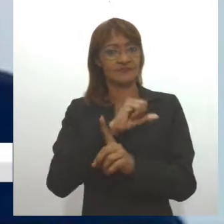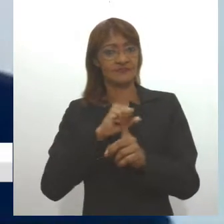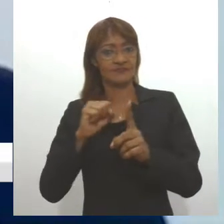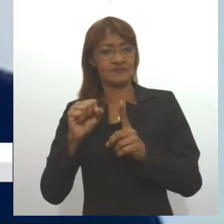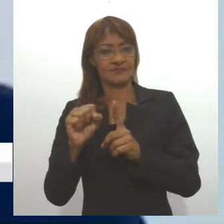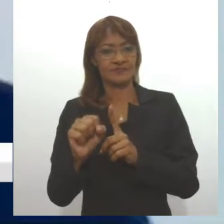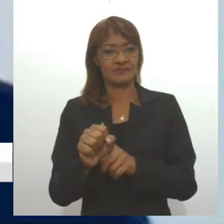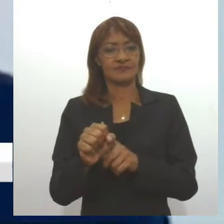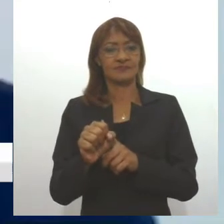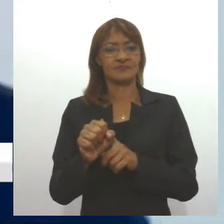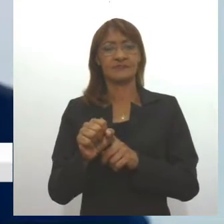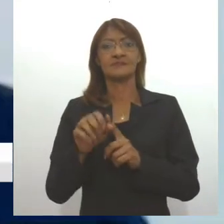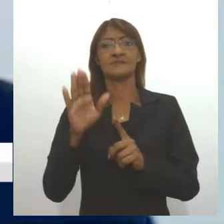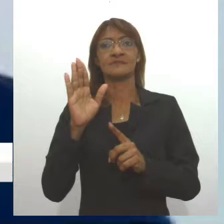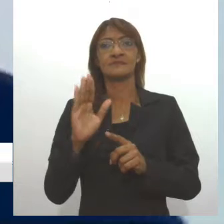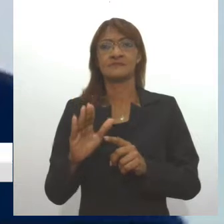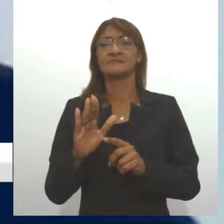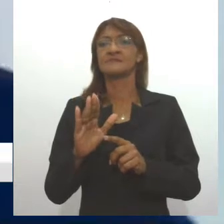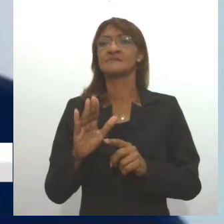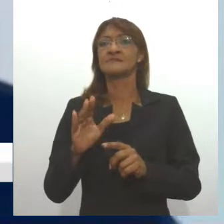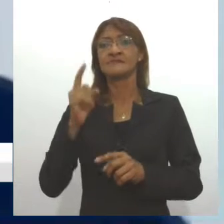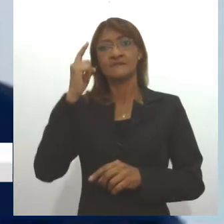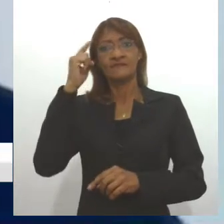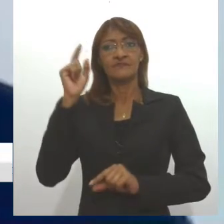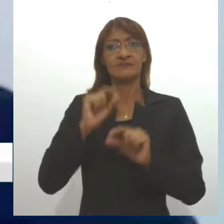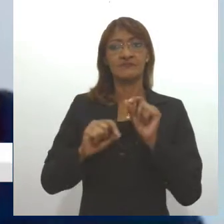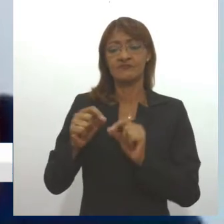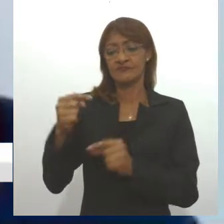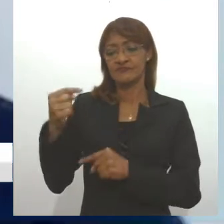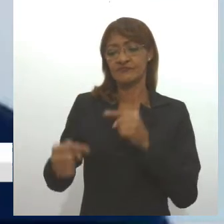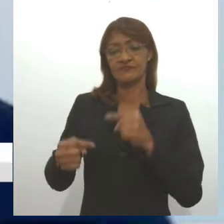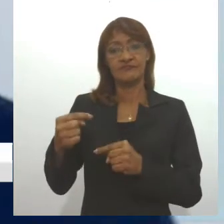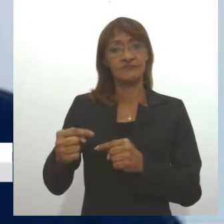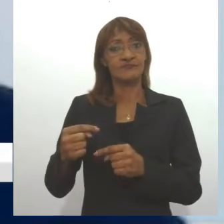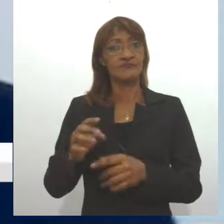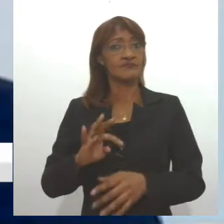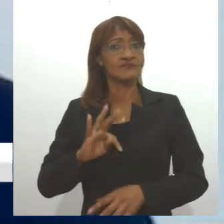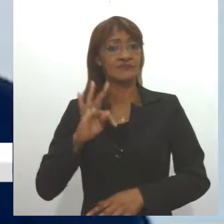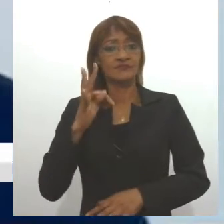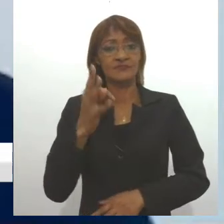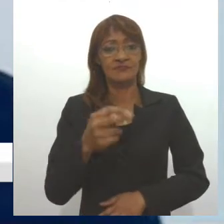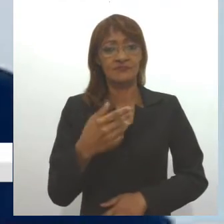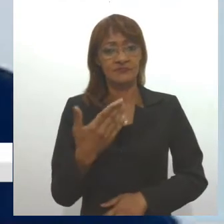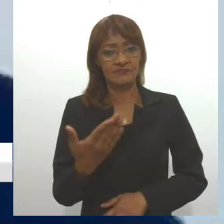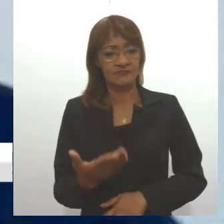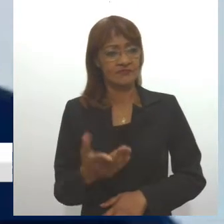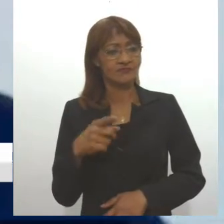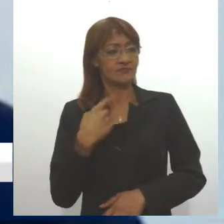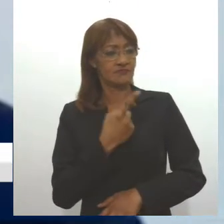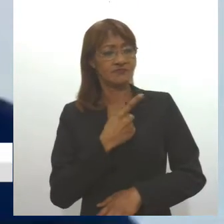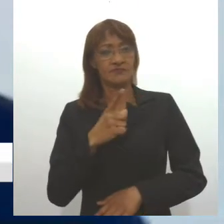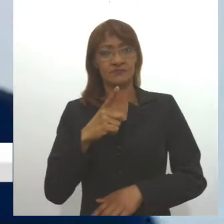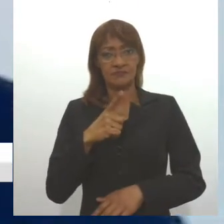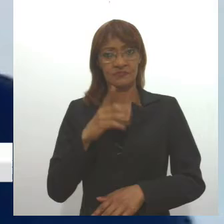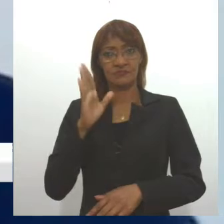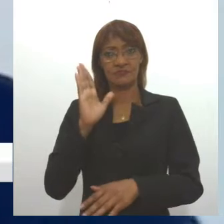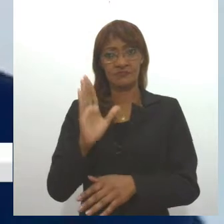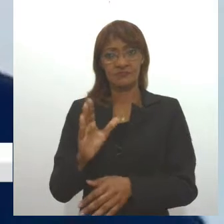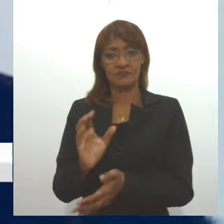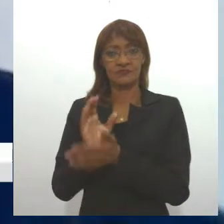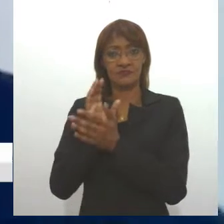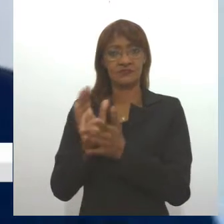organizada, pensam políticas públicas para as populações específicas, como foi dito. A gente tem o Conselho da Saúde, mas a gente tem diversos